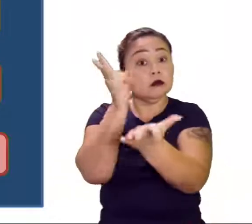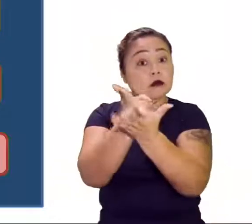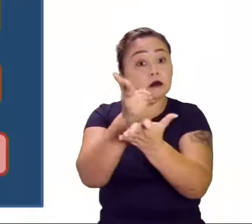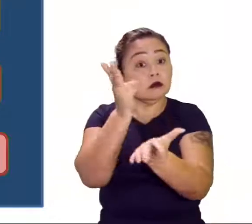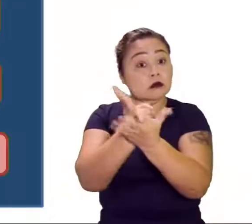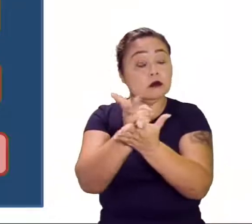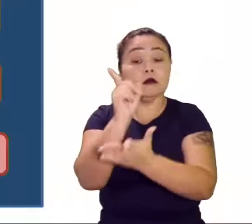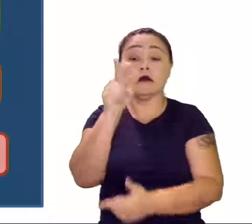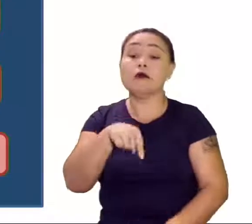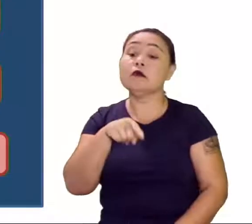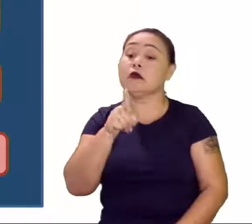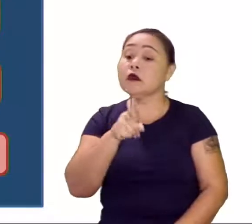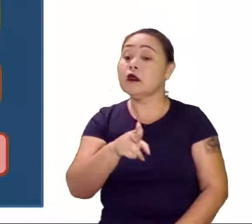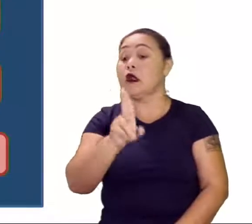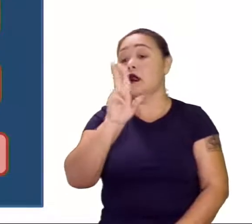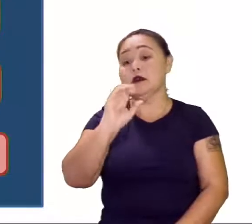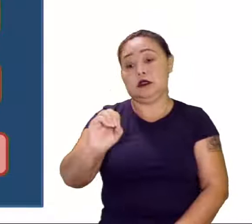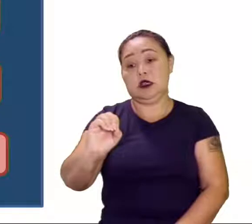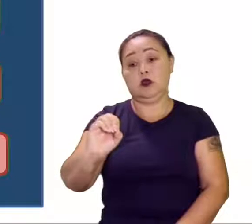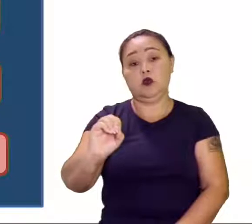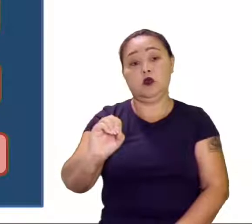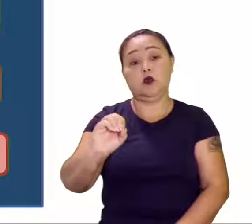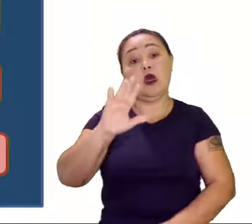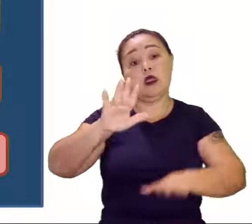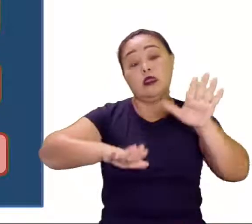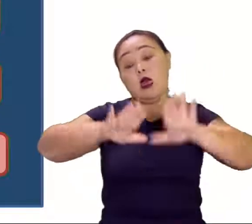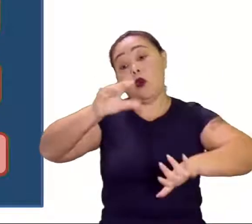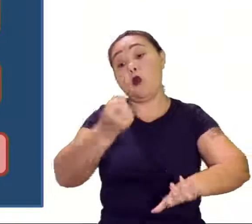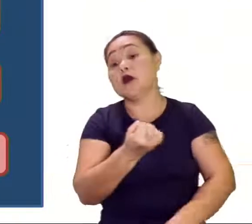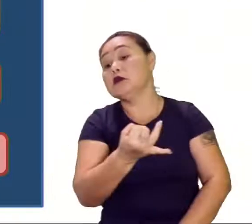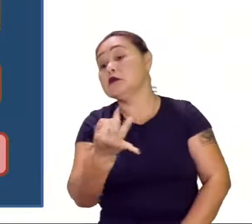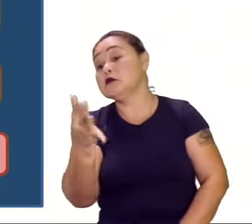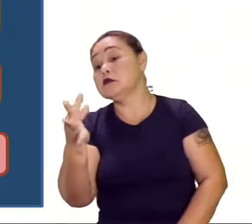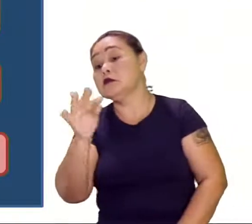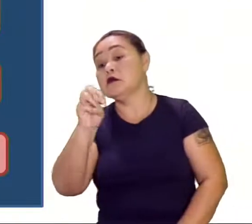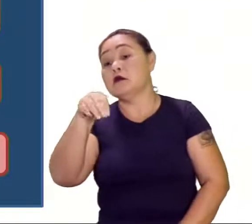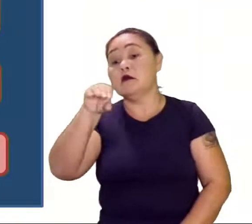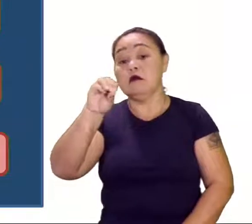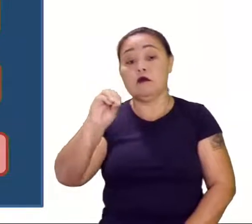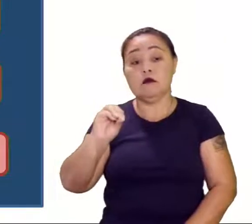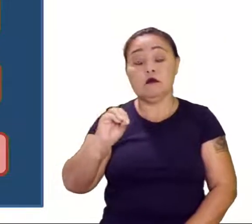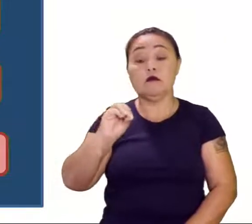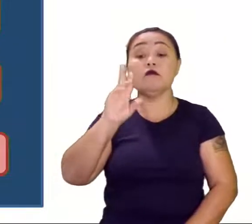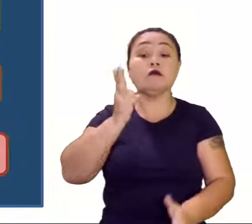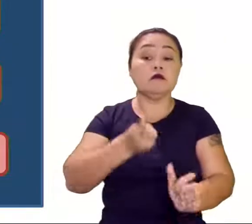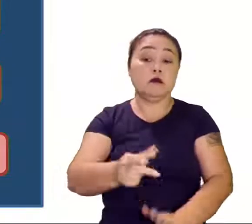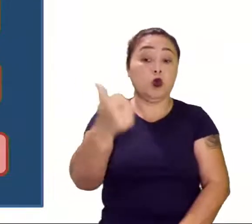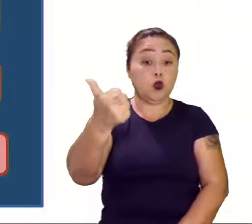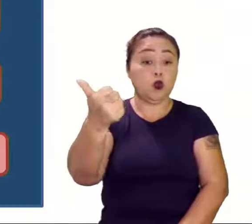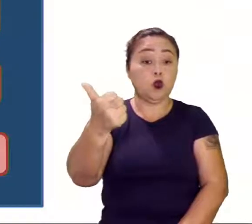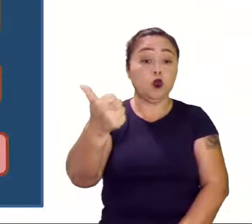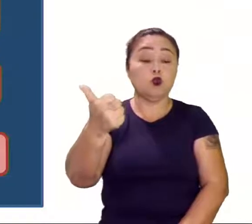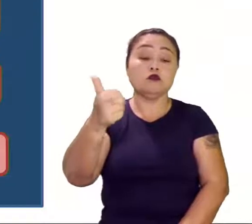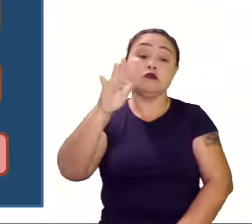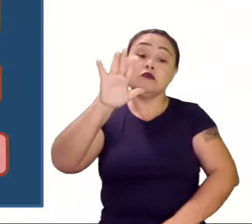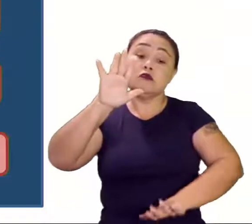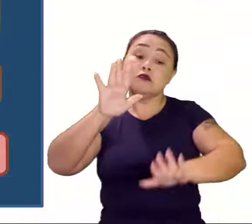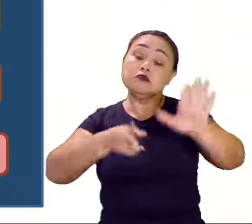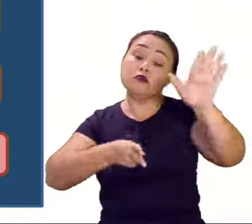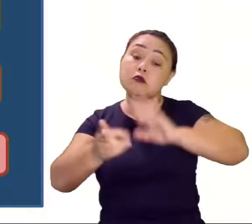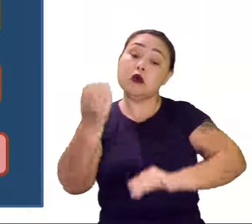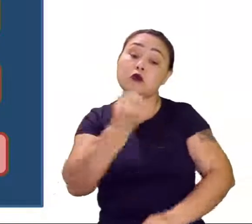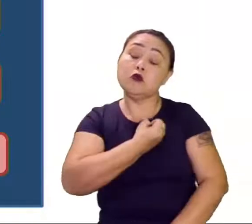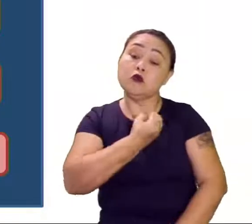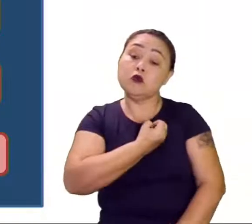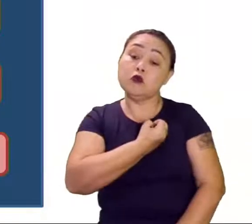constante é sempre 0? Depende da quantidade de termos? Sempre 1 ou sempre